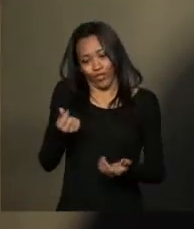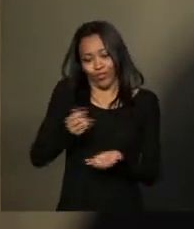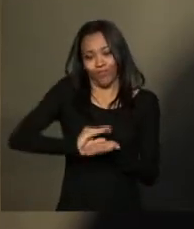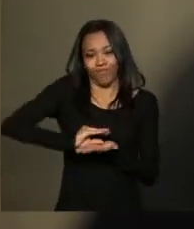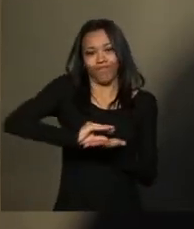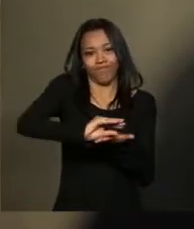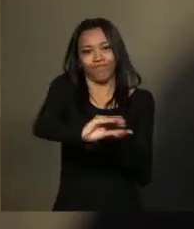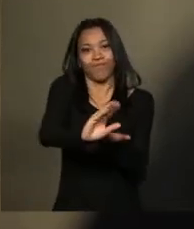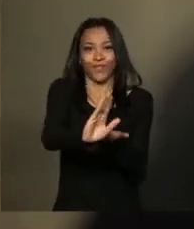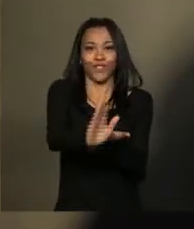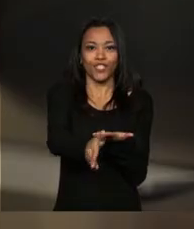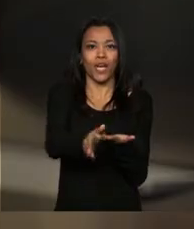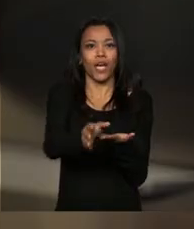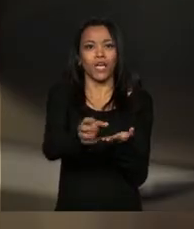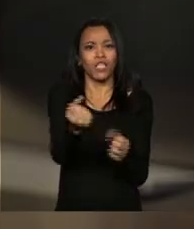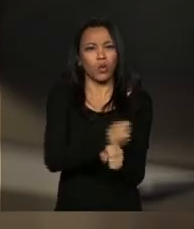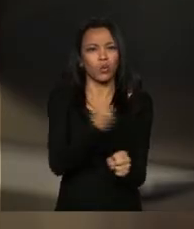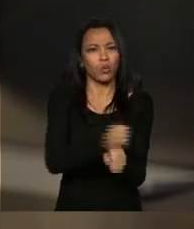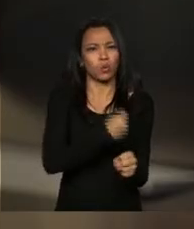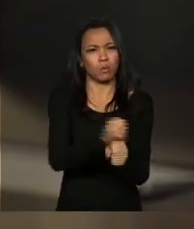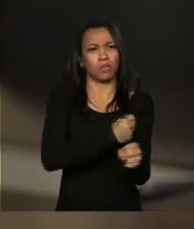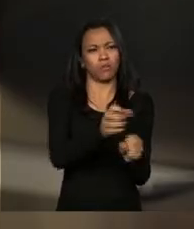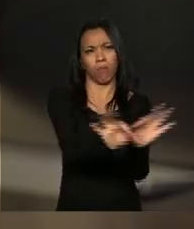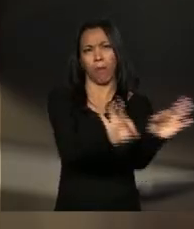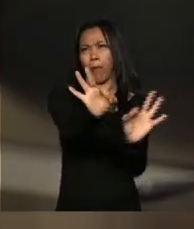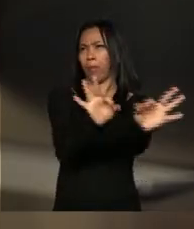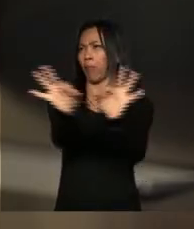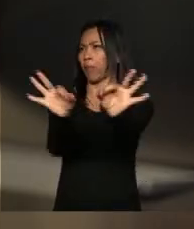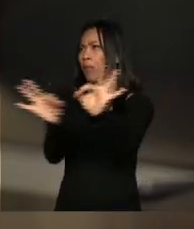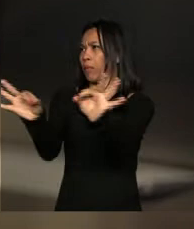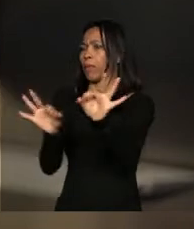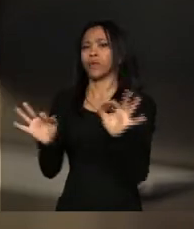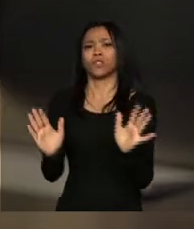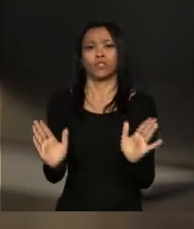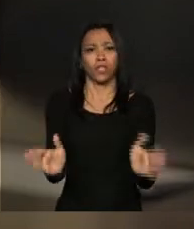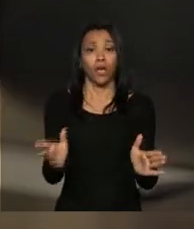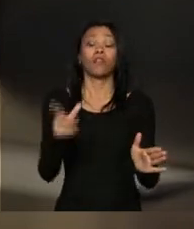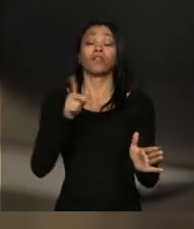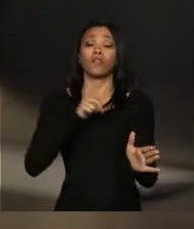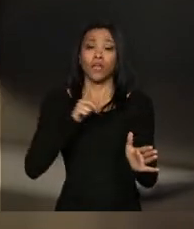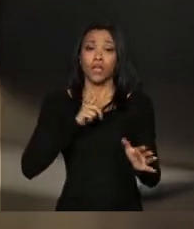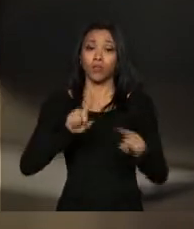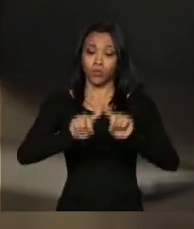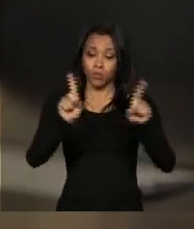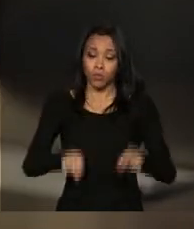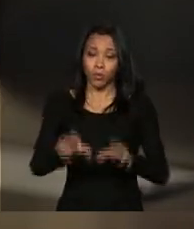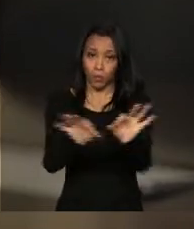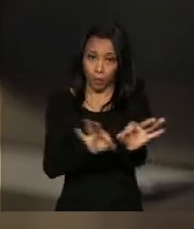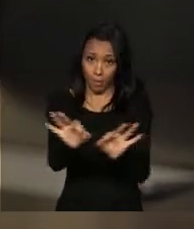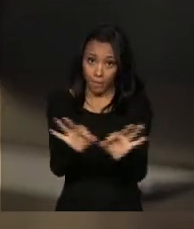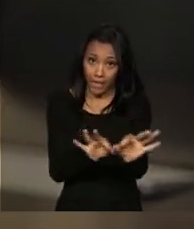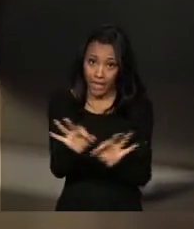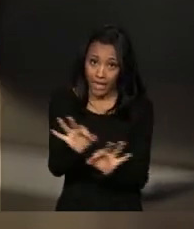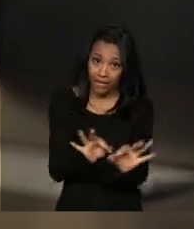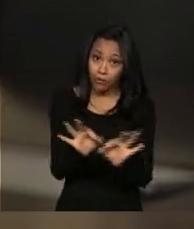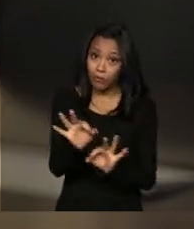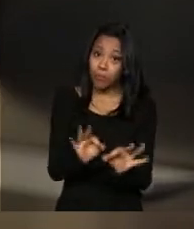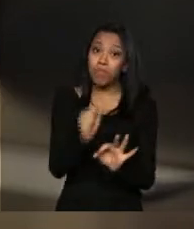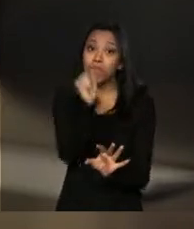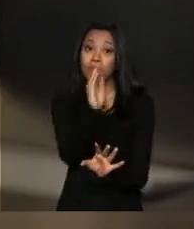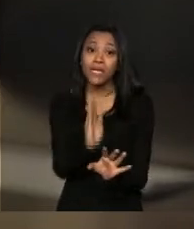na área de infraestrutura esportiva. Nós temos hoje também um plano Brasil Medalhas, que é um plano